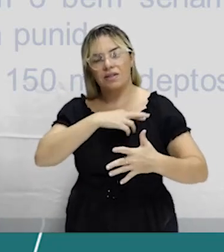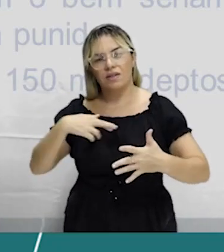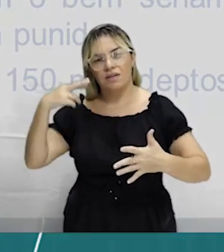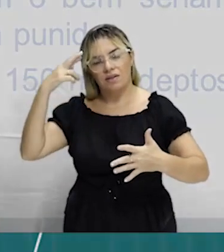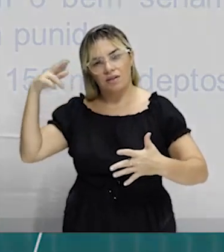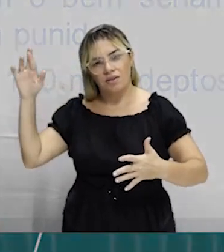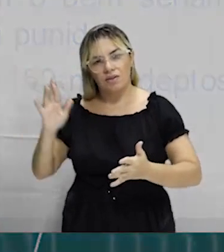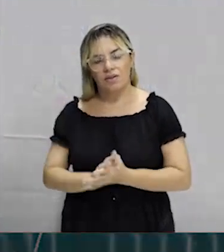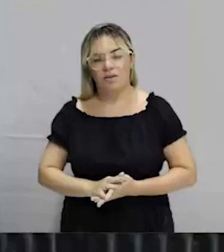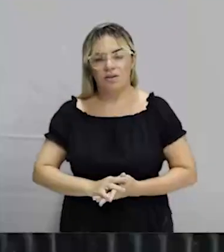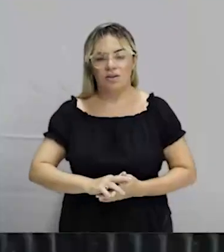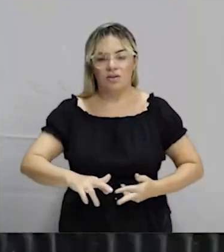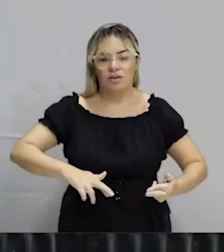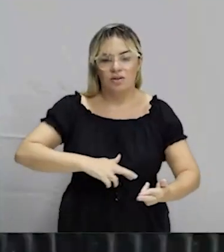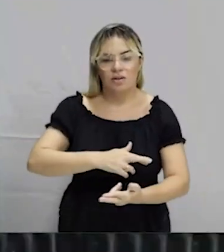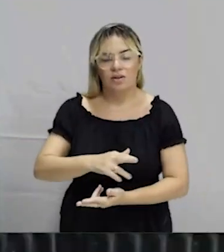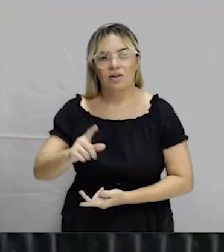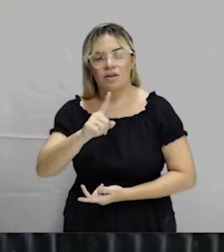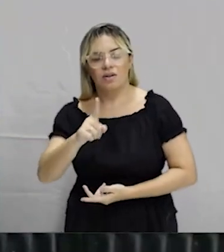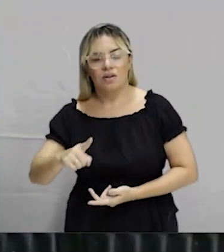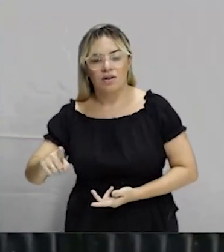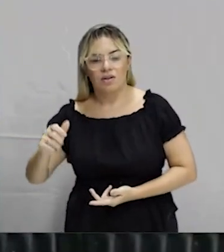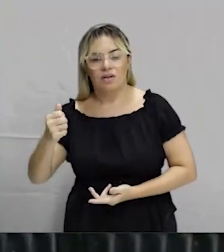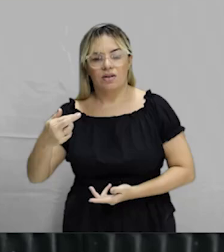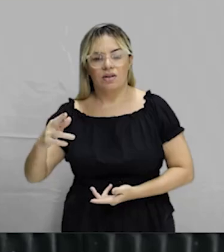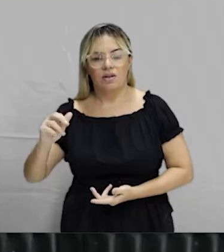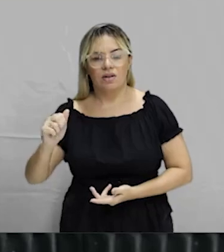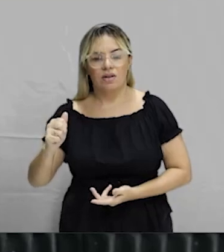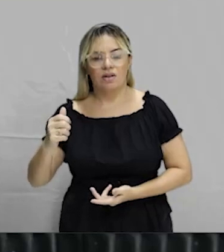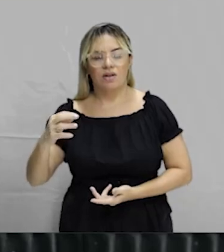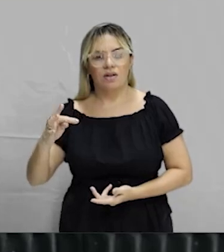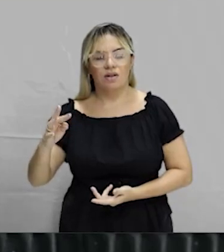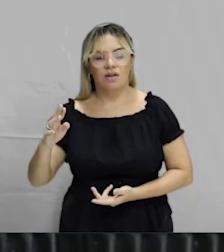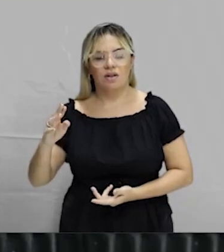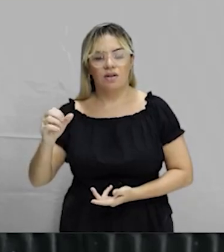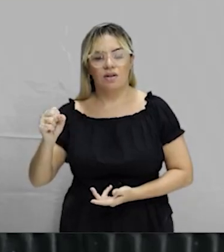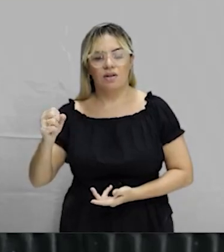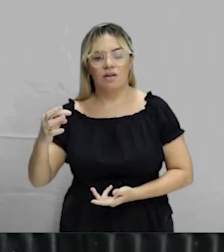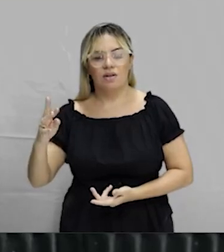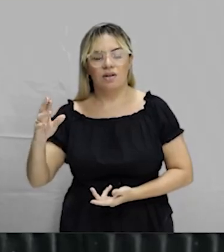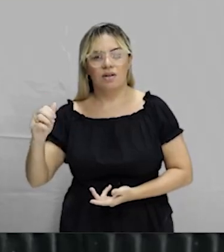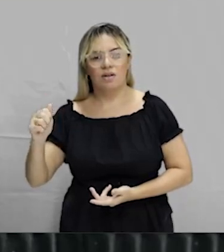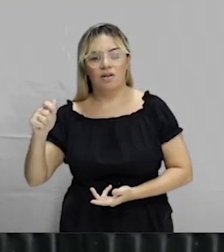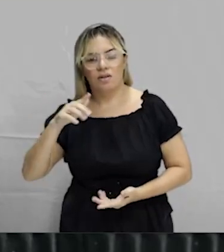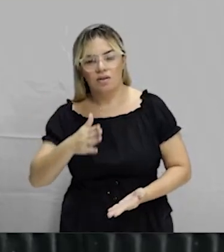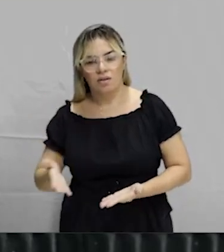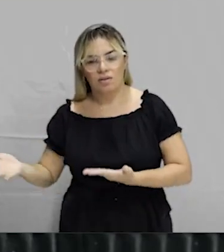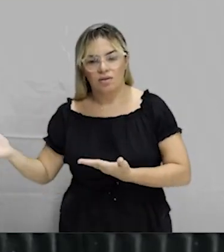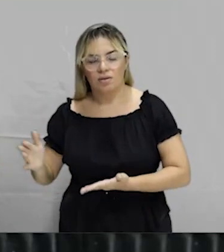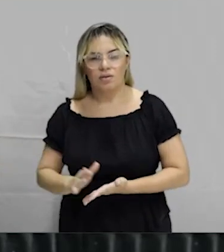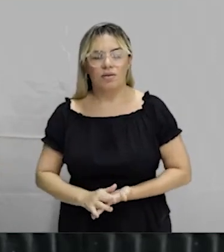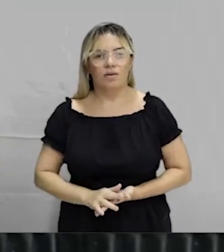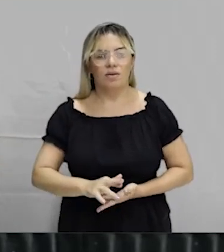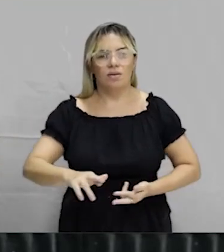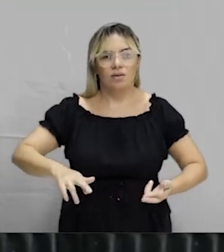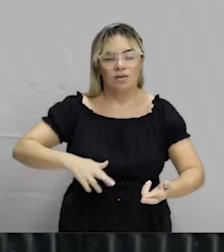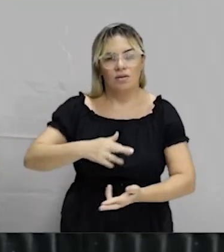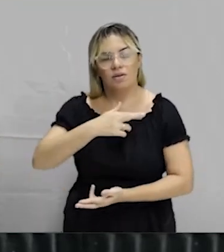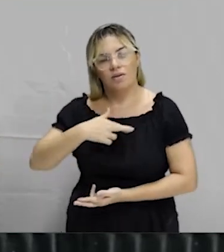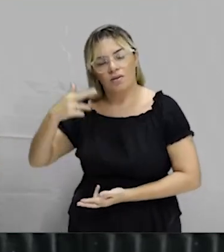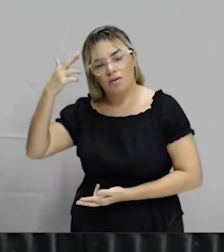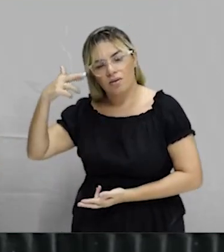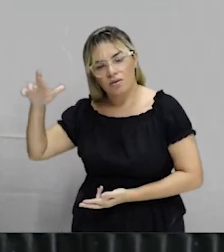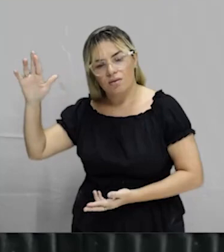reformador Zarastruta. Zarastruta foi o grande líder religioso e reformador do